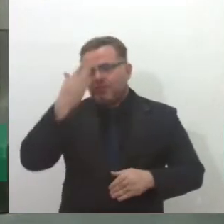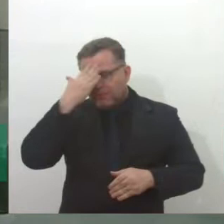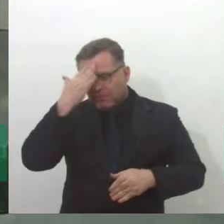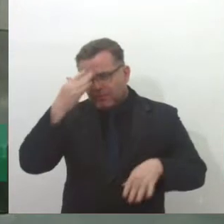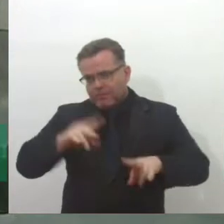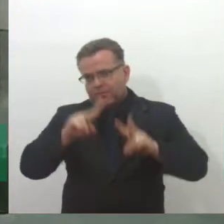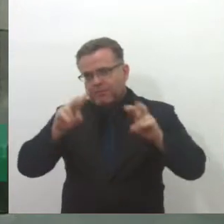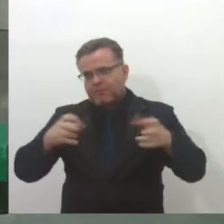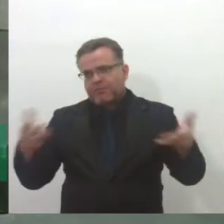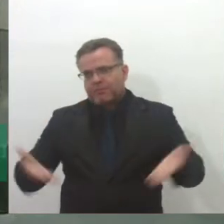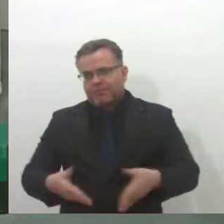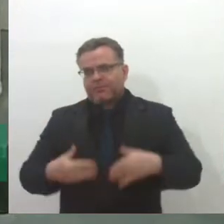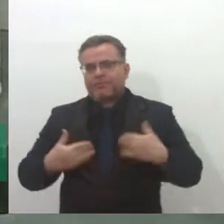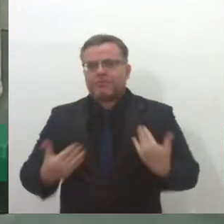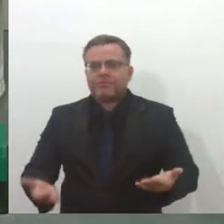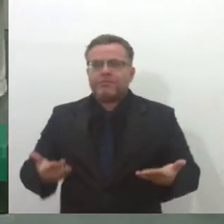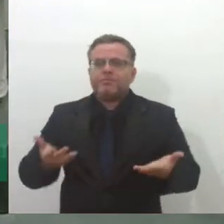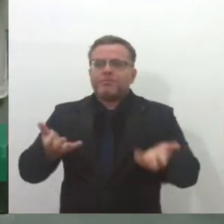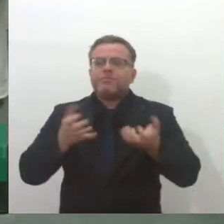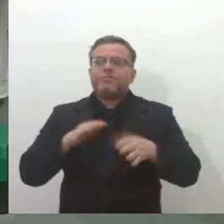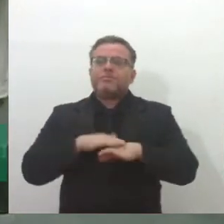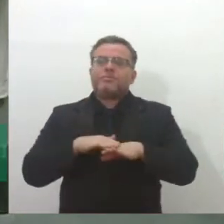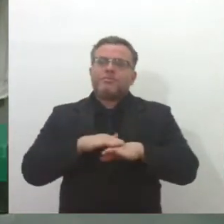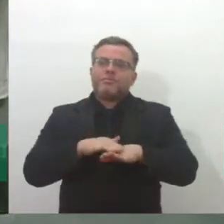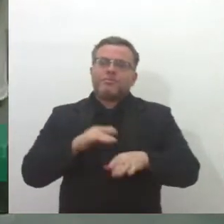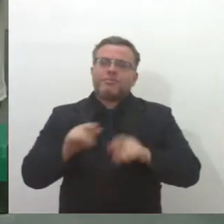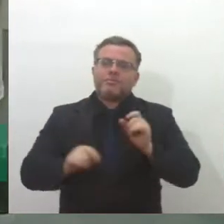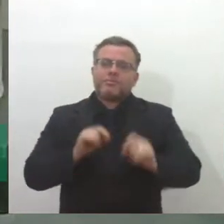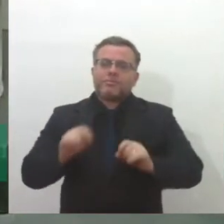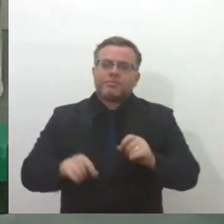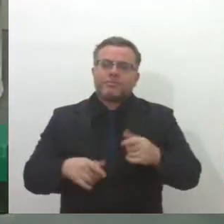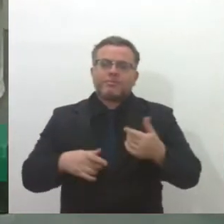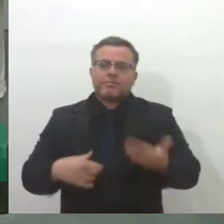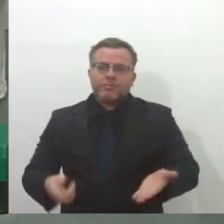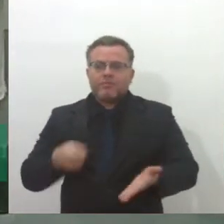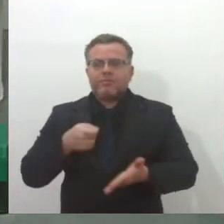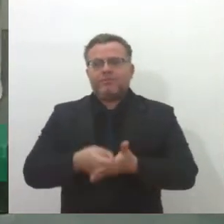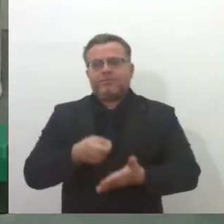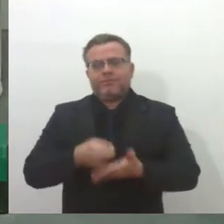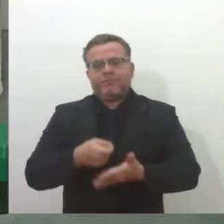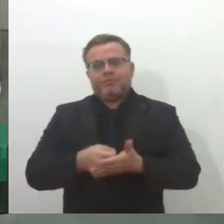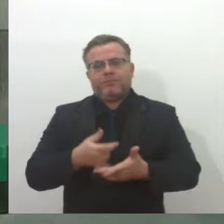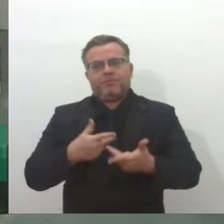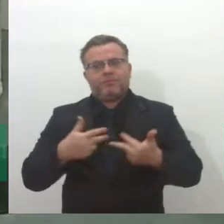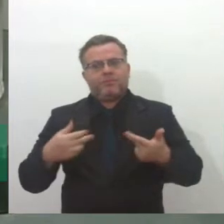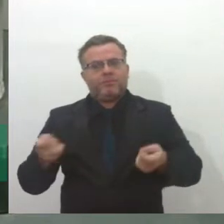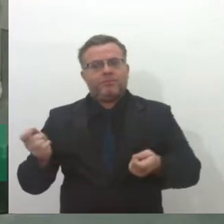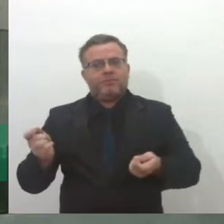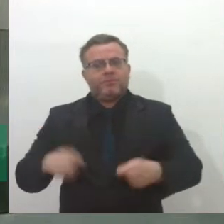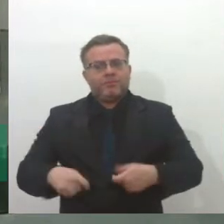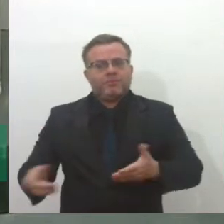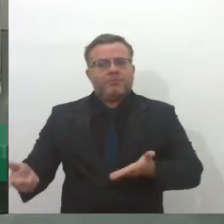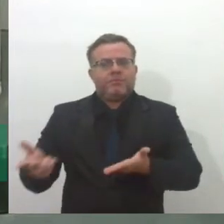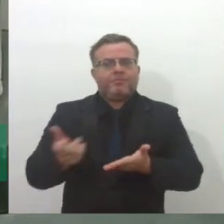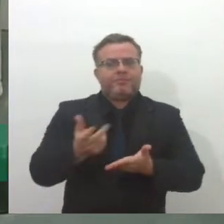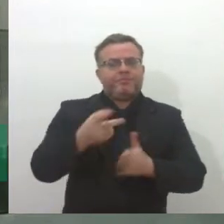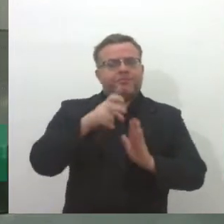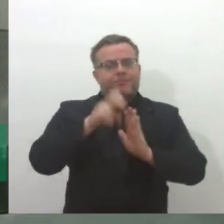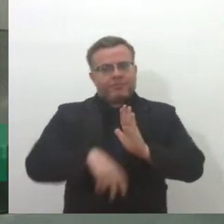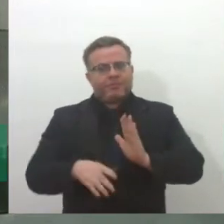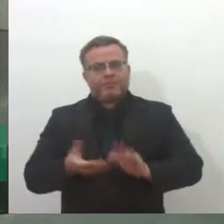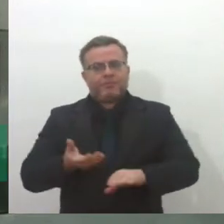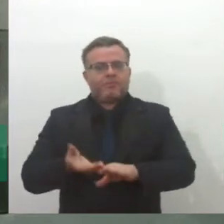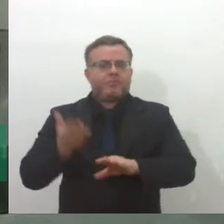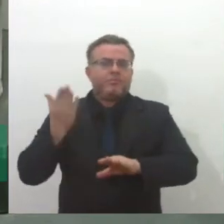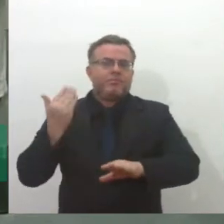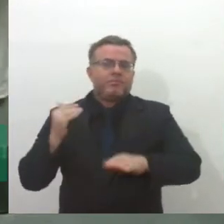começar perguntando o seguinte, Matheus. Essa cobrança indevida de tributos na conta de luz já foi certificada em